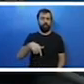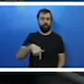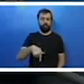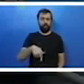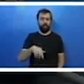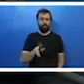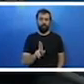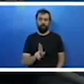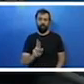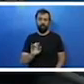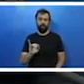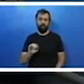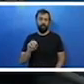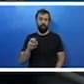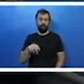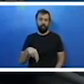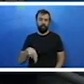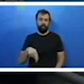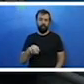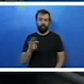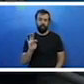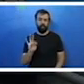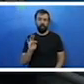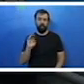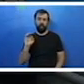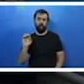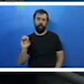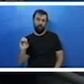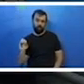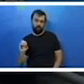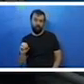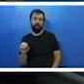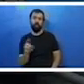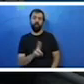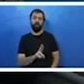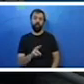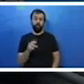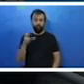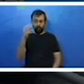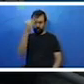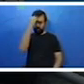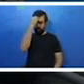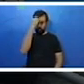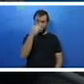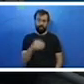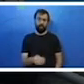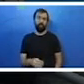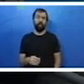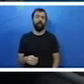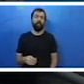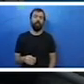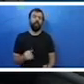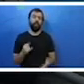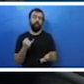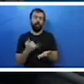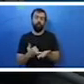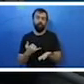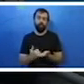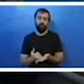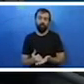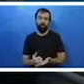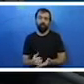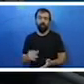matemática? Sim. O quinto, pessoal, guardem bem esse nome. Era o nome do imposto cobrado pela coroa